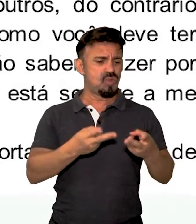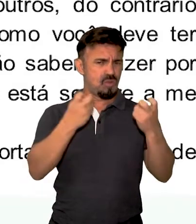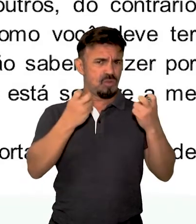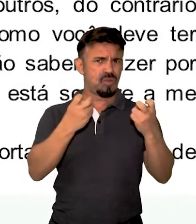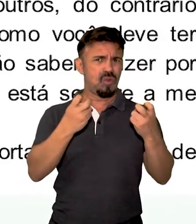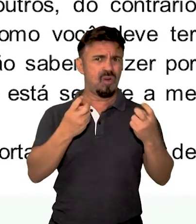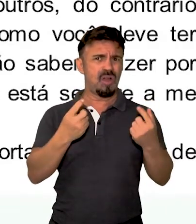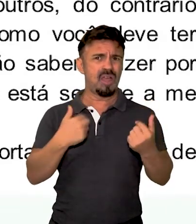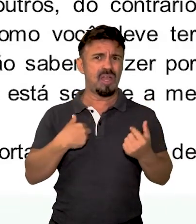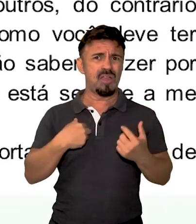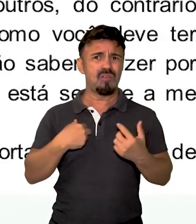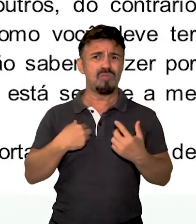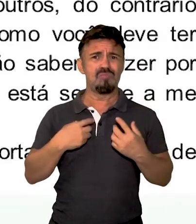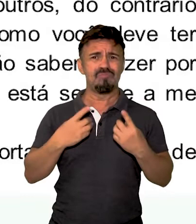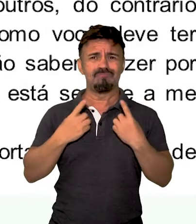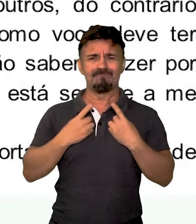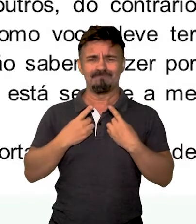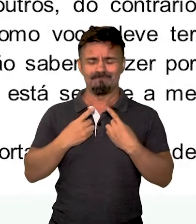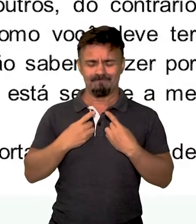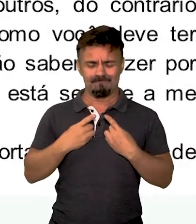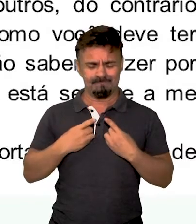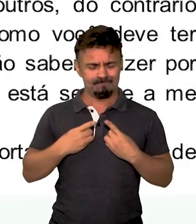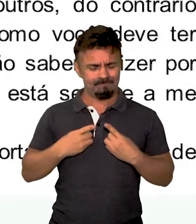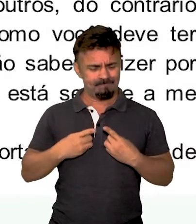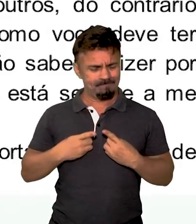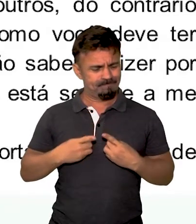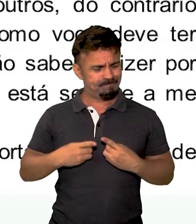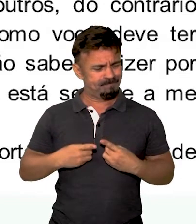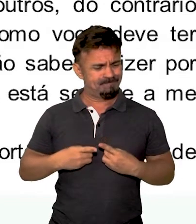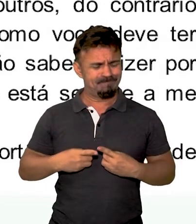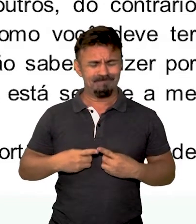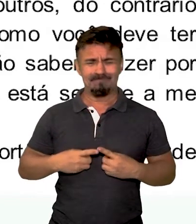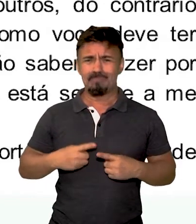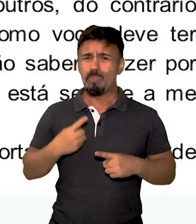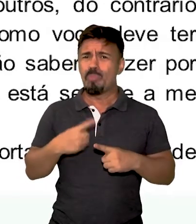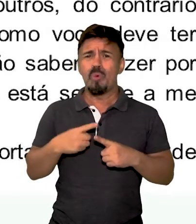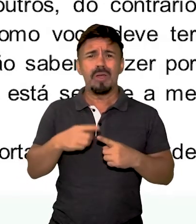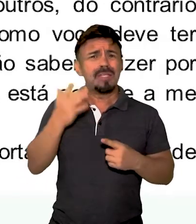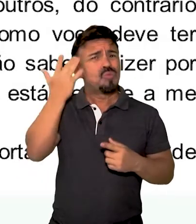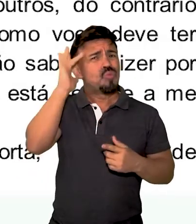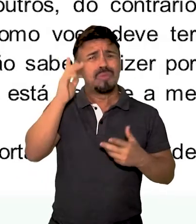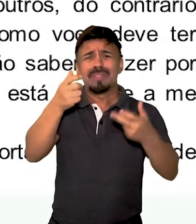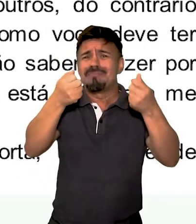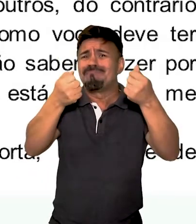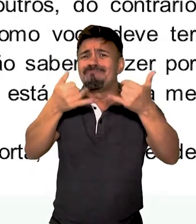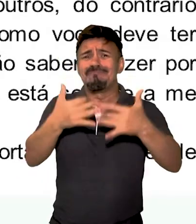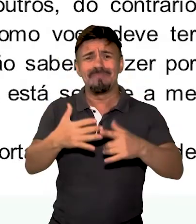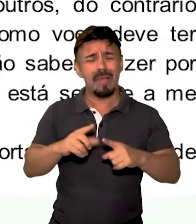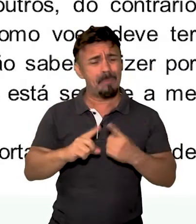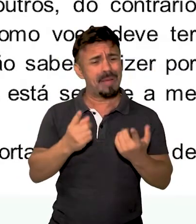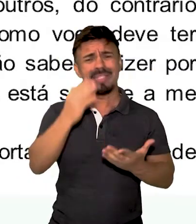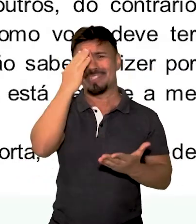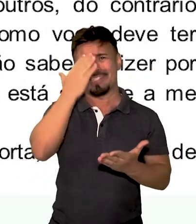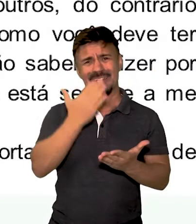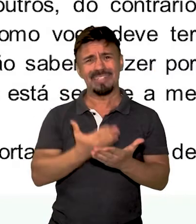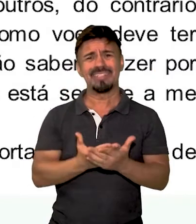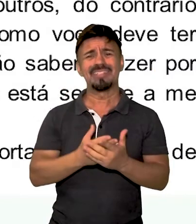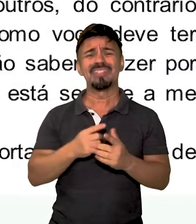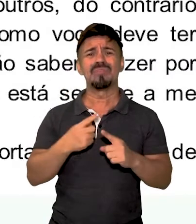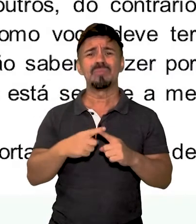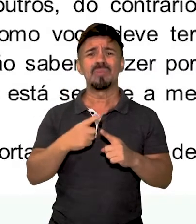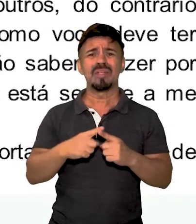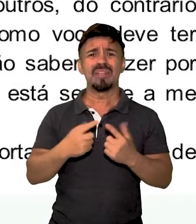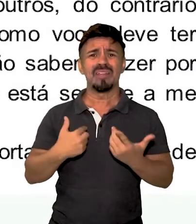em período de depressão. Na realidade, não saberia dizer por quê. Creio, porém, que é por eu